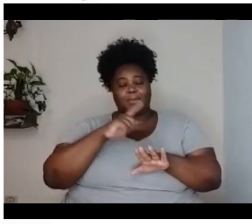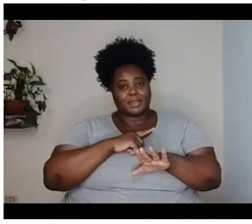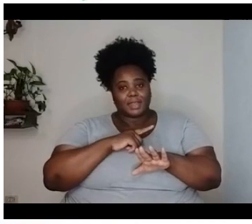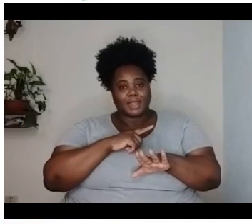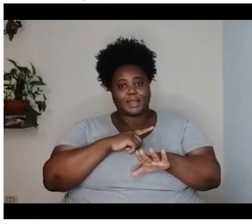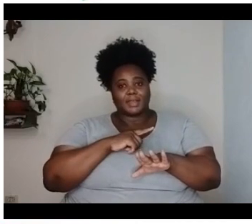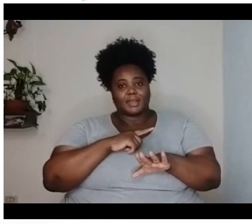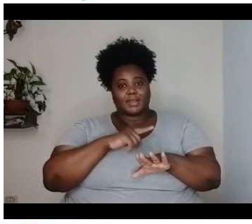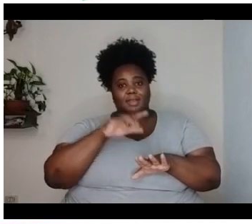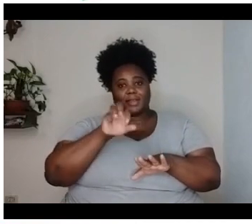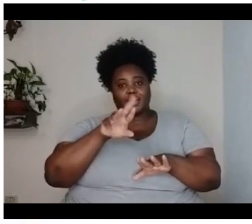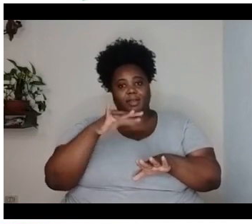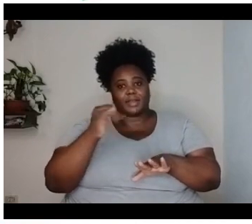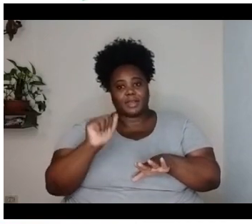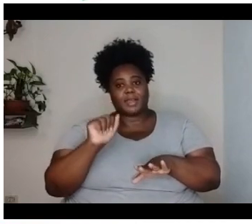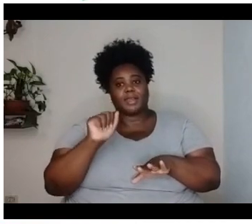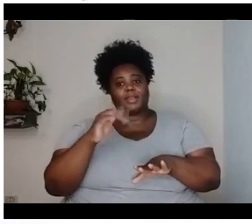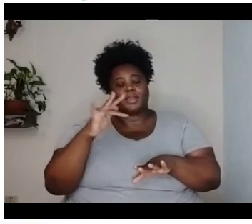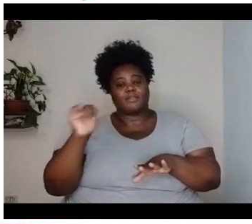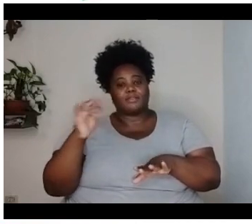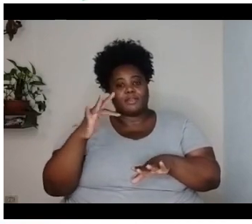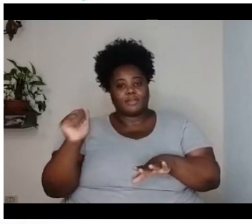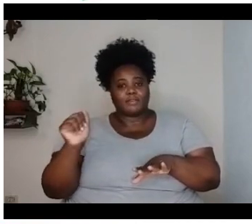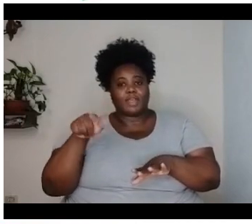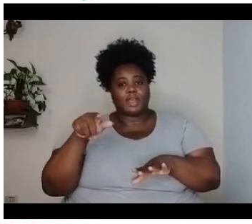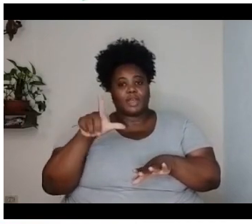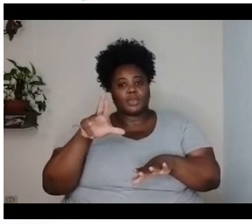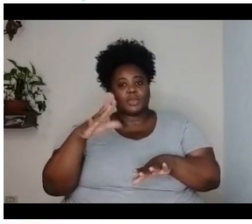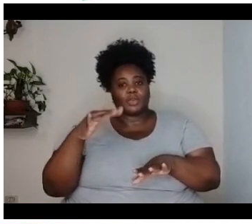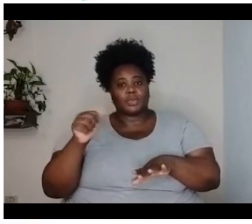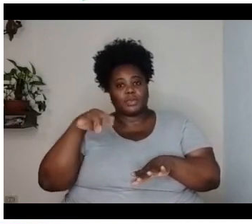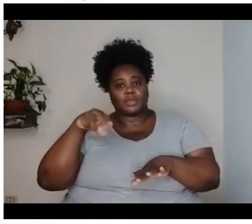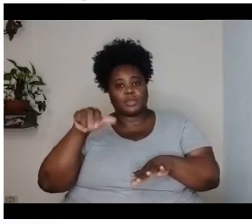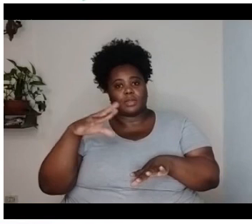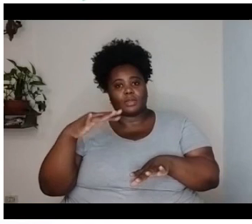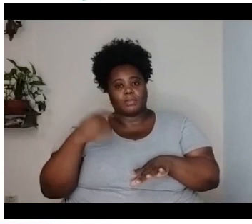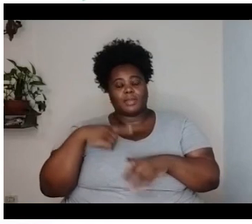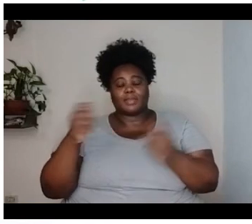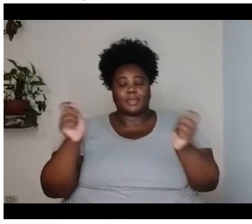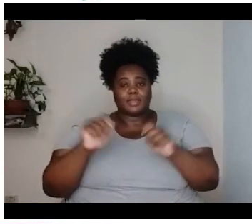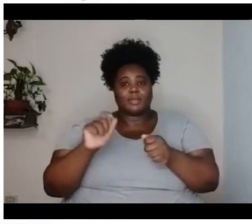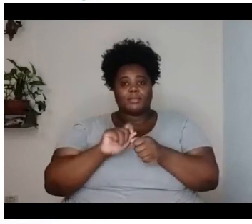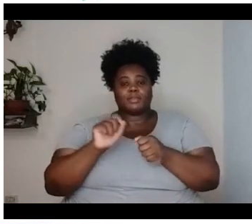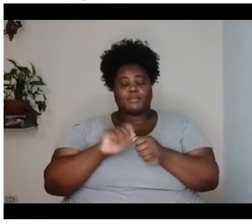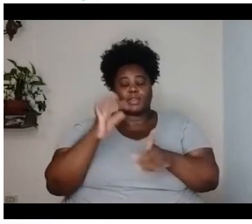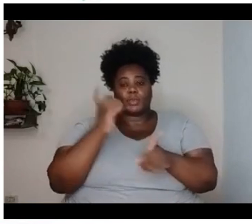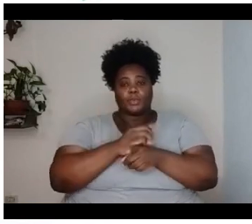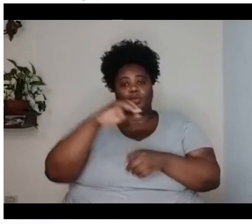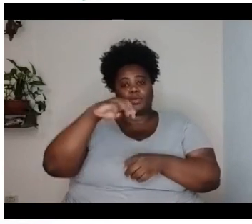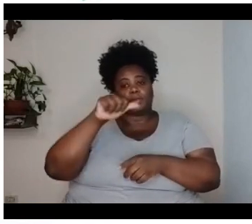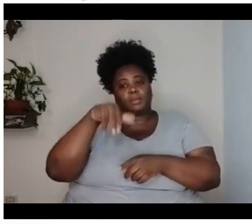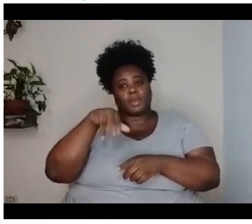a Érica, a Fafá, o Lucas, a Marci, que, né, possibilitou esse encontro, Mamute, Sara e todo